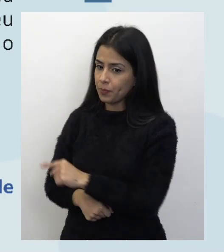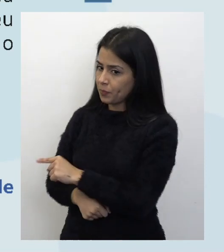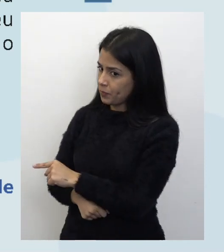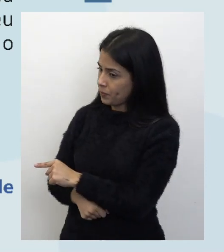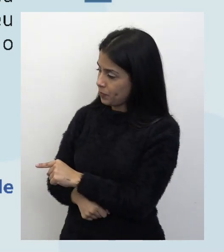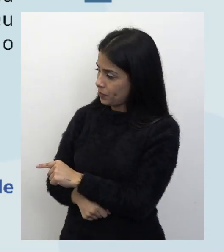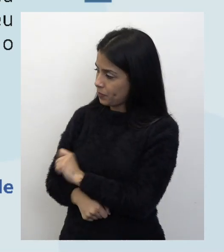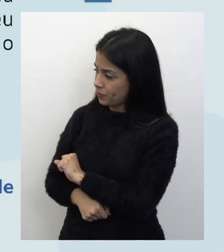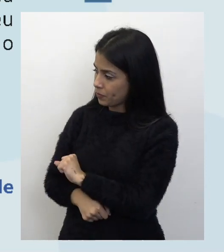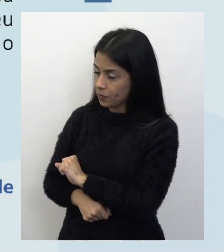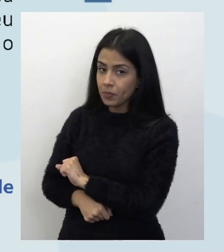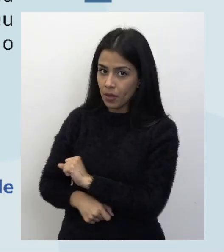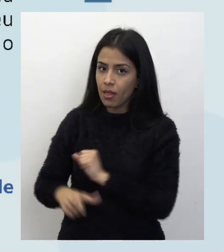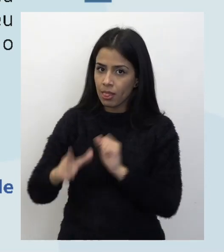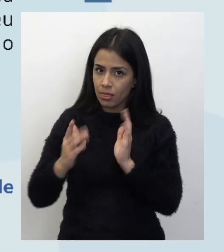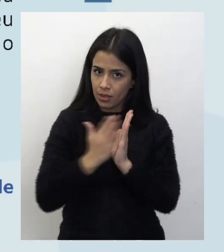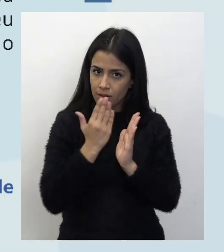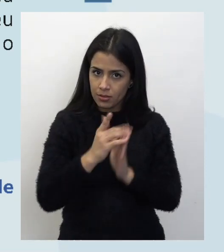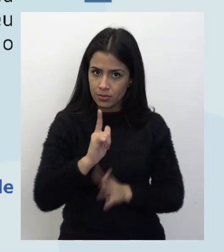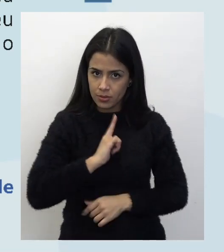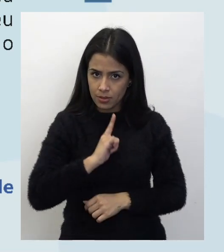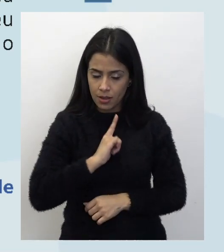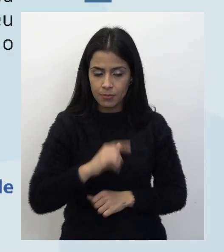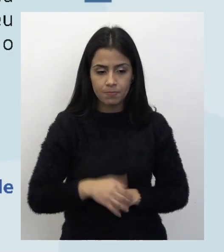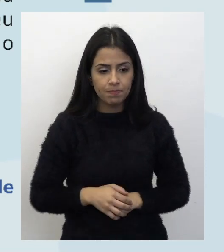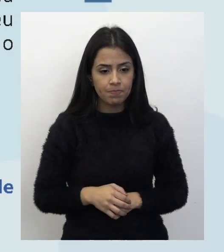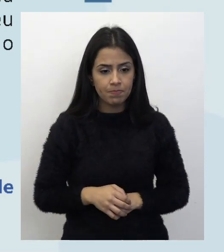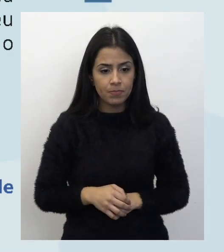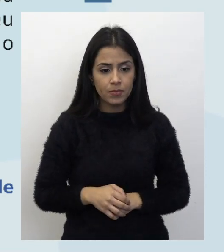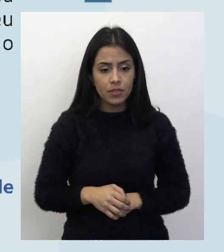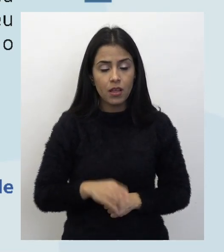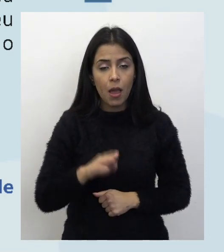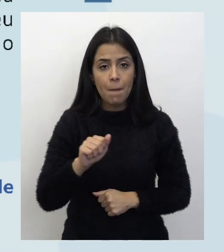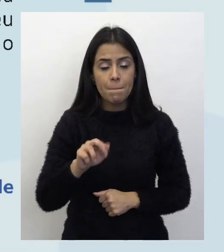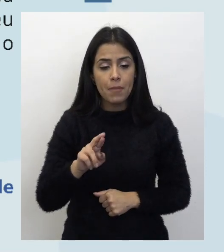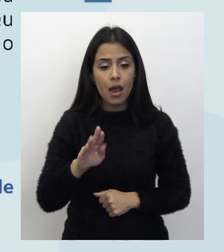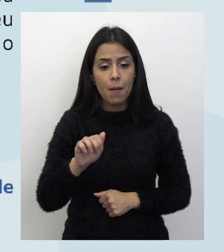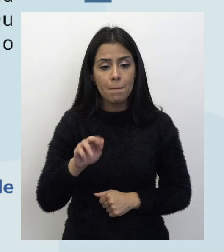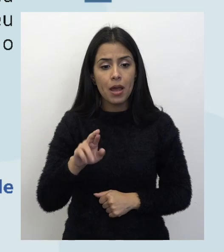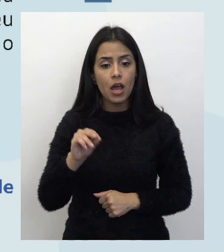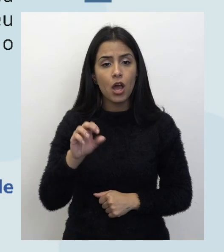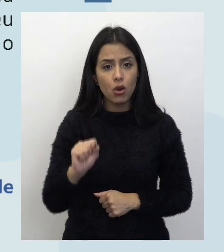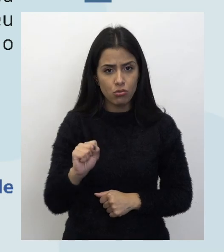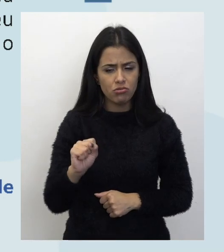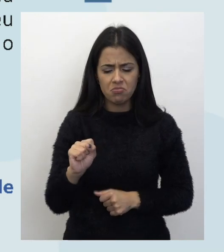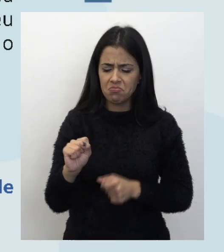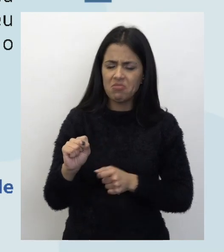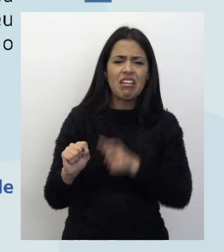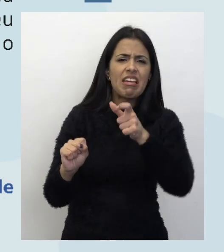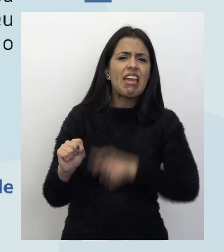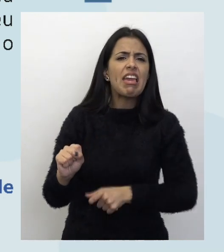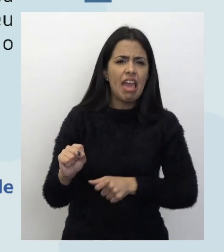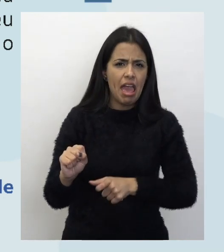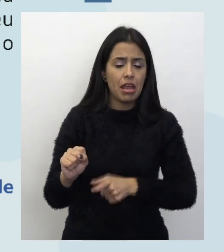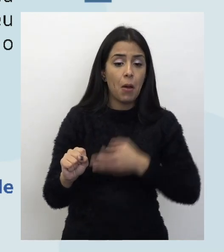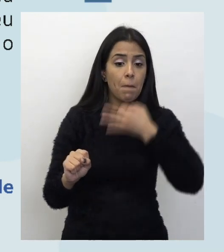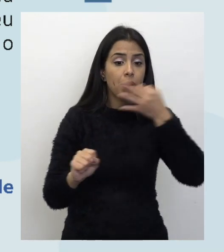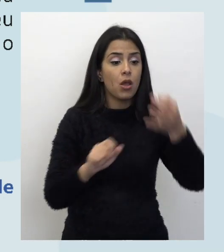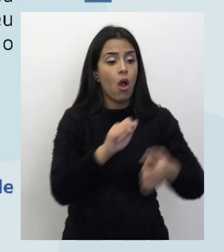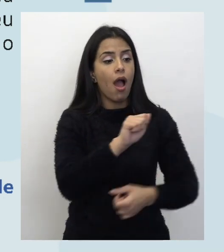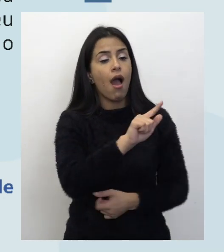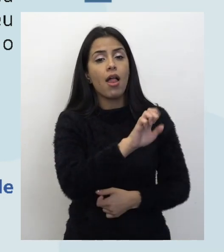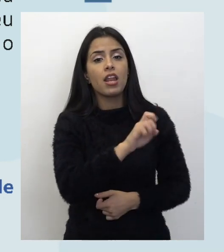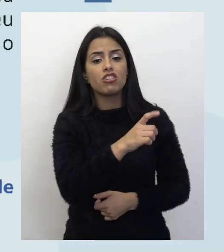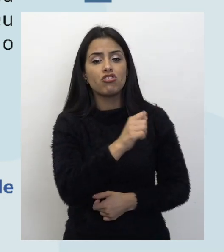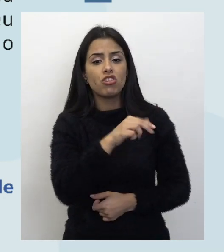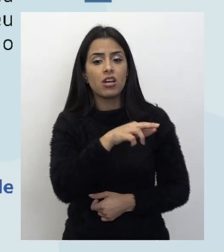tá? Quem eram os bárbaros para Alexandre? Então, ele fala lá na primeira linha, né? O Alexandre aproximou-se